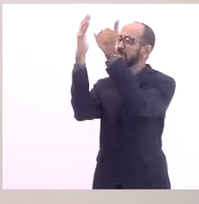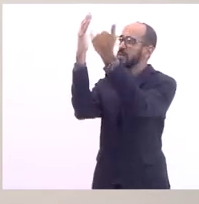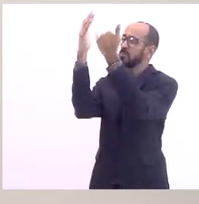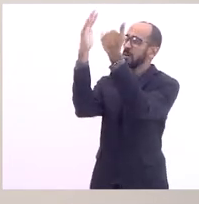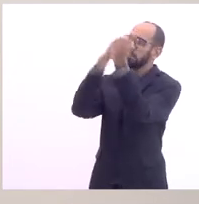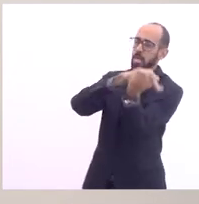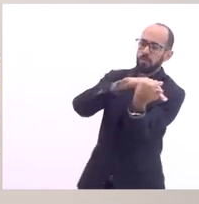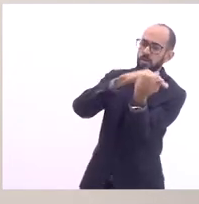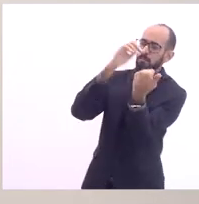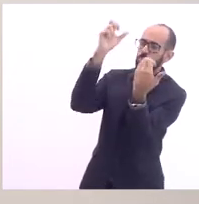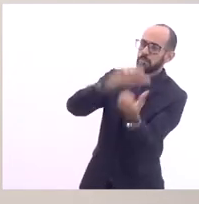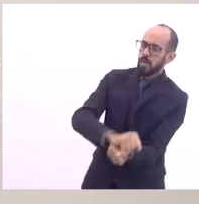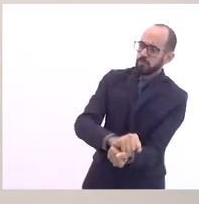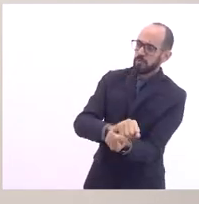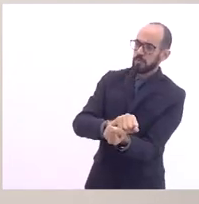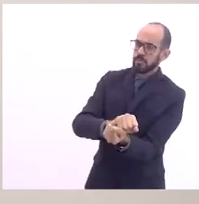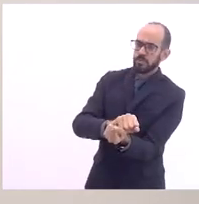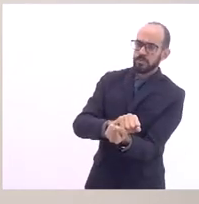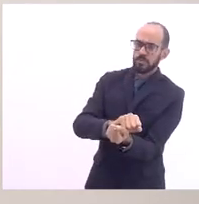desarma.